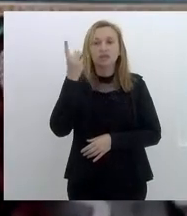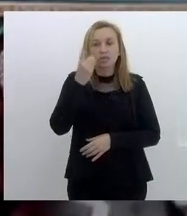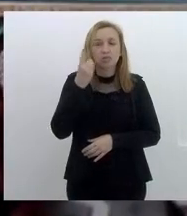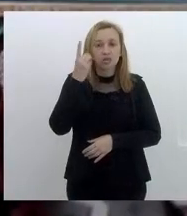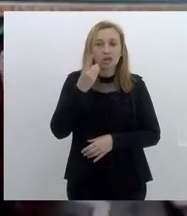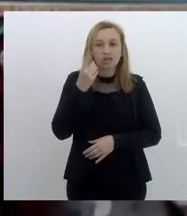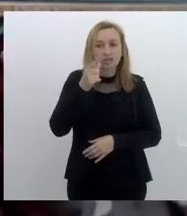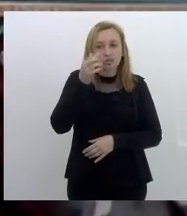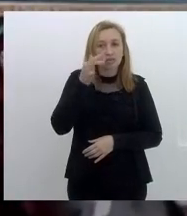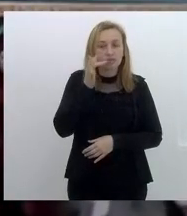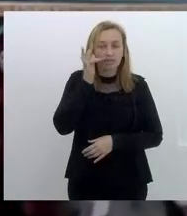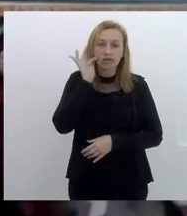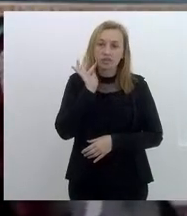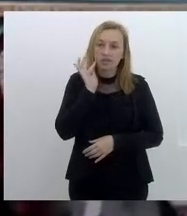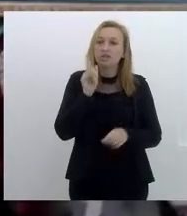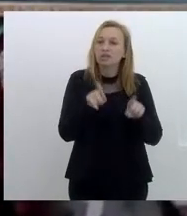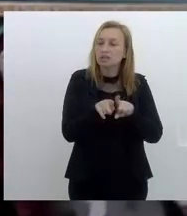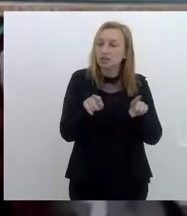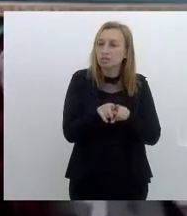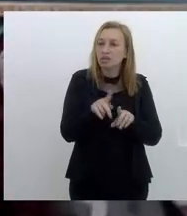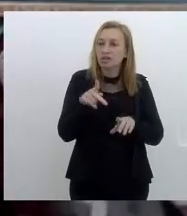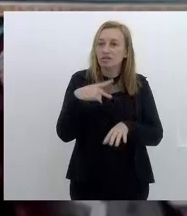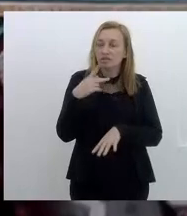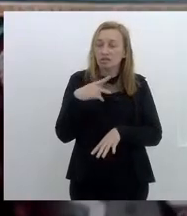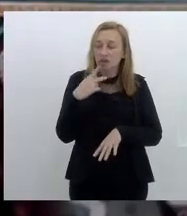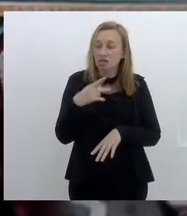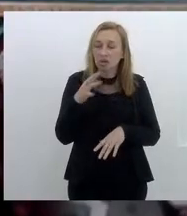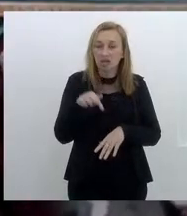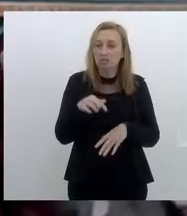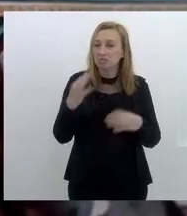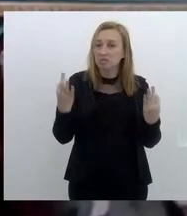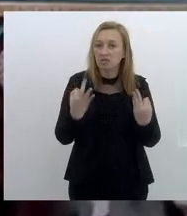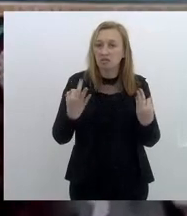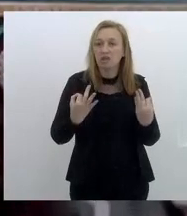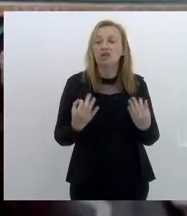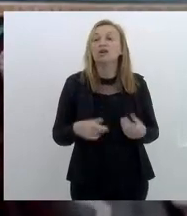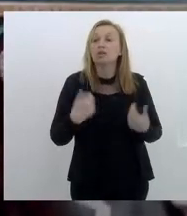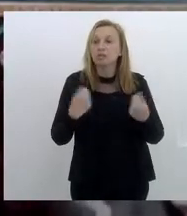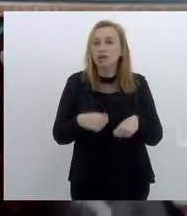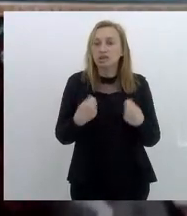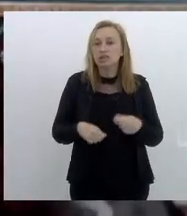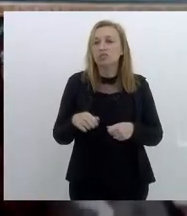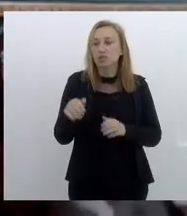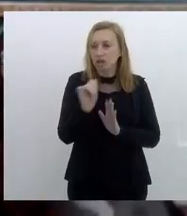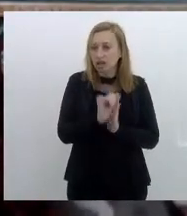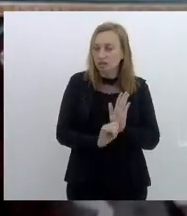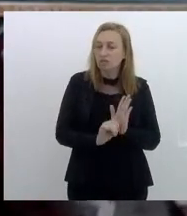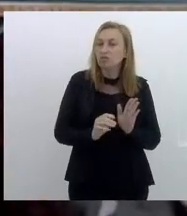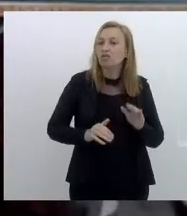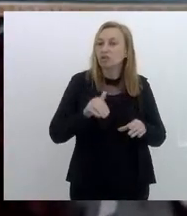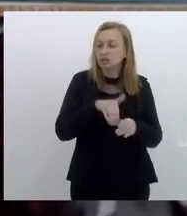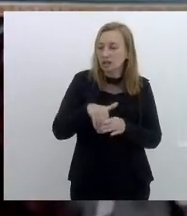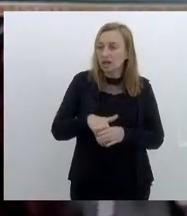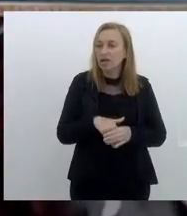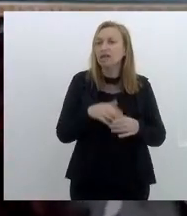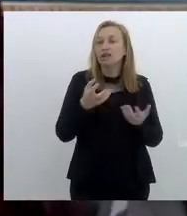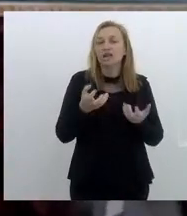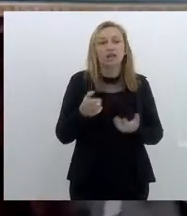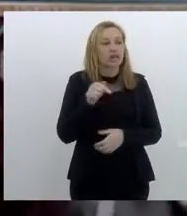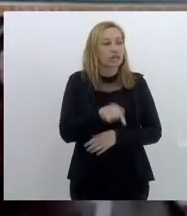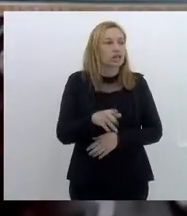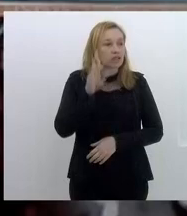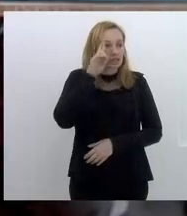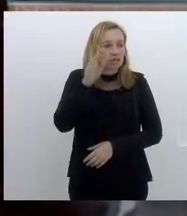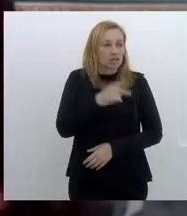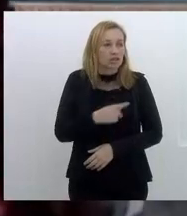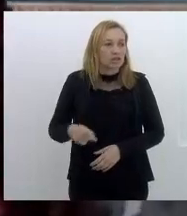Flávio serafini e quem fez aqui uma excelente exposição nós precisamos ter esse relatório votado e quero aqui